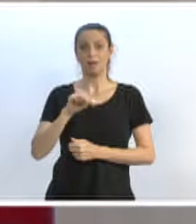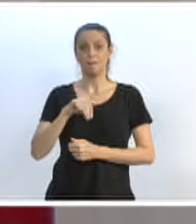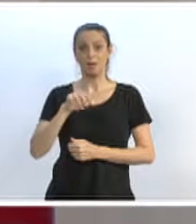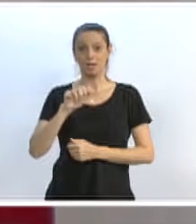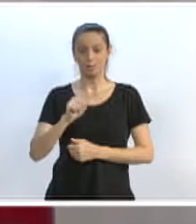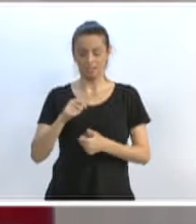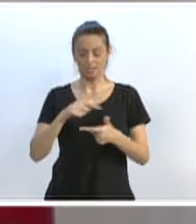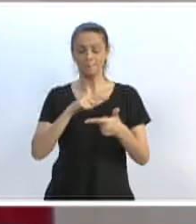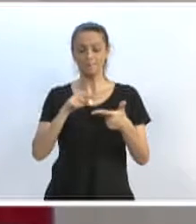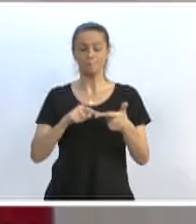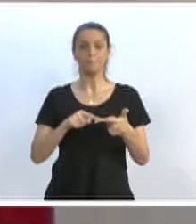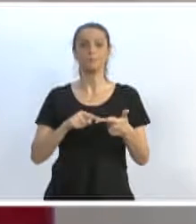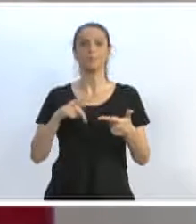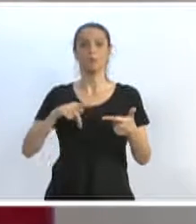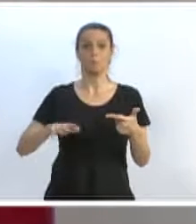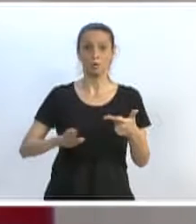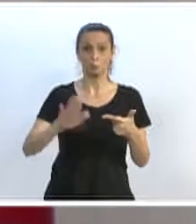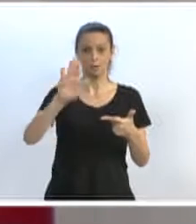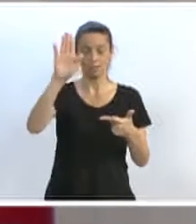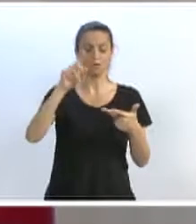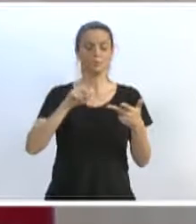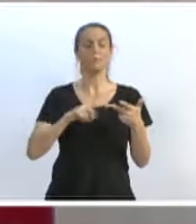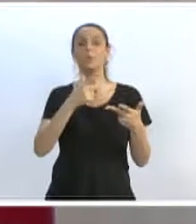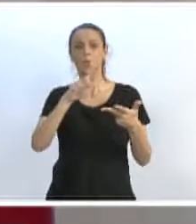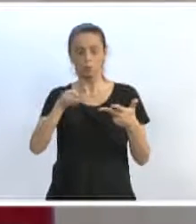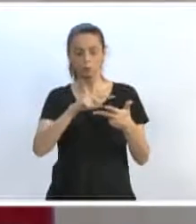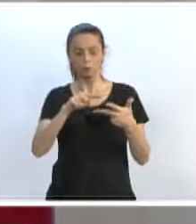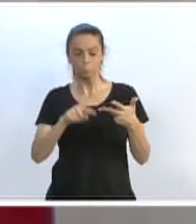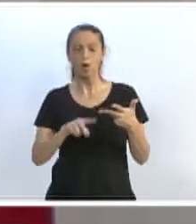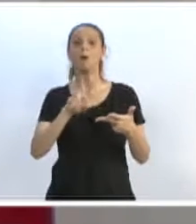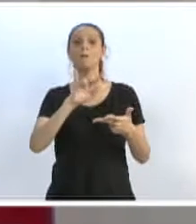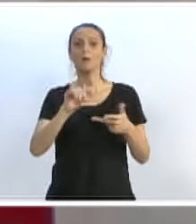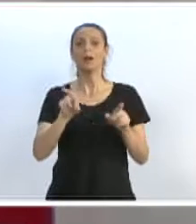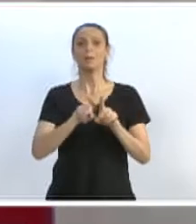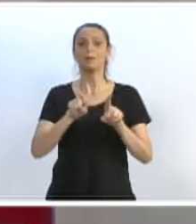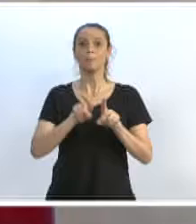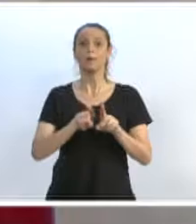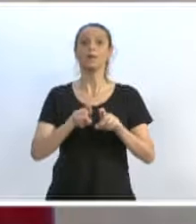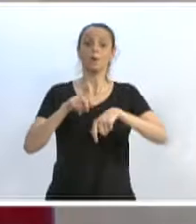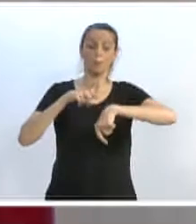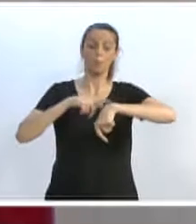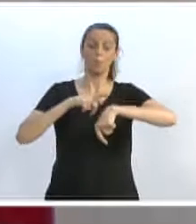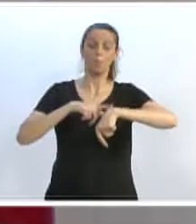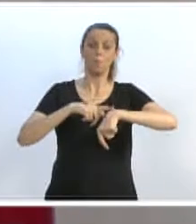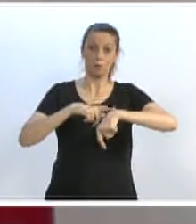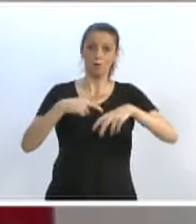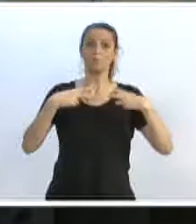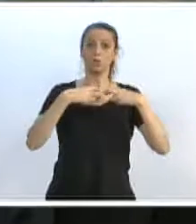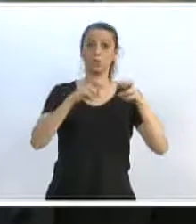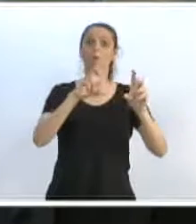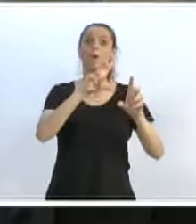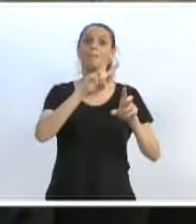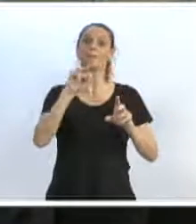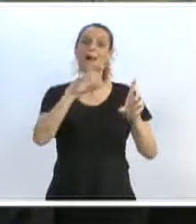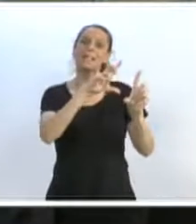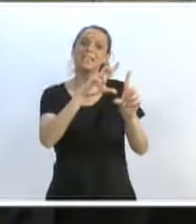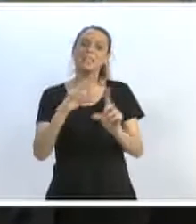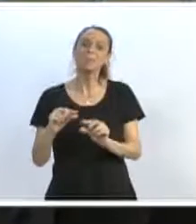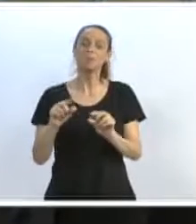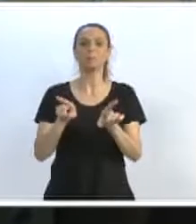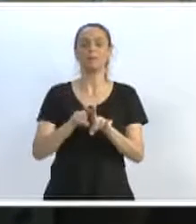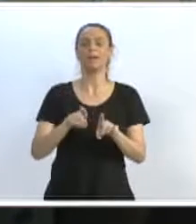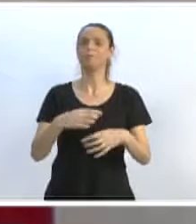próximas semanas vão reduzir linhas, horários de ônibus lá também. Eu vou conceder a parte aos novos parlamentares. Então eu lamento